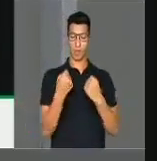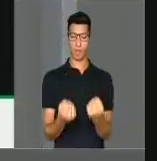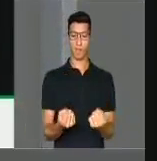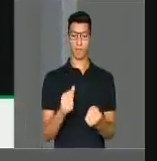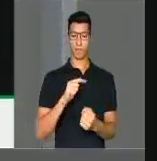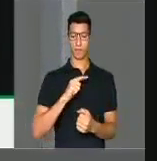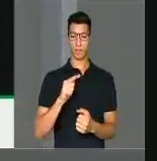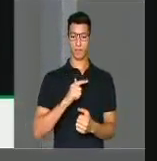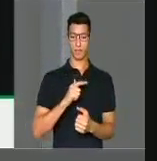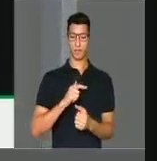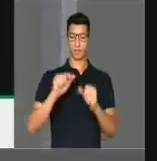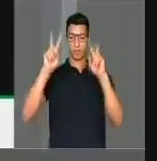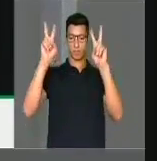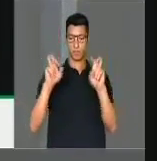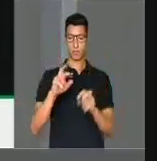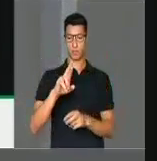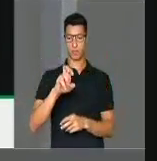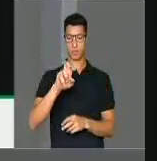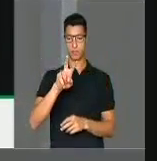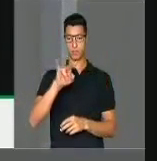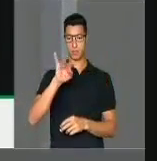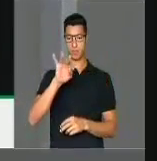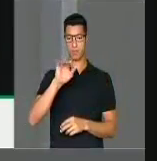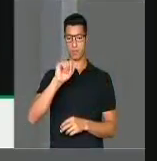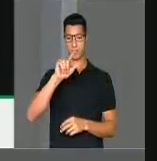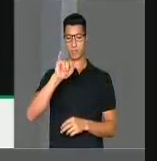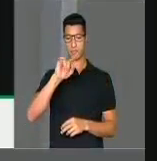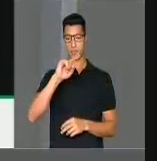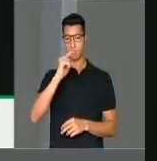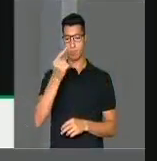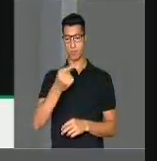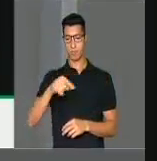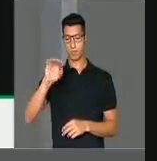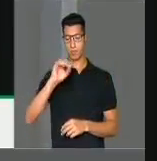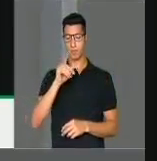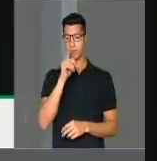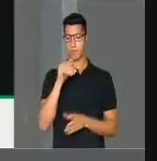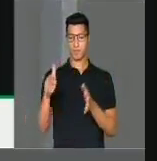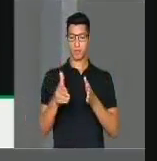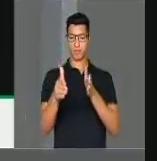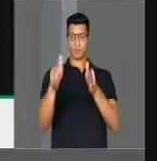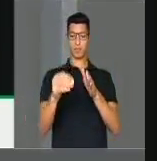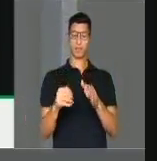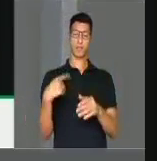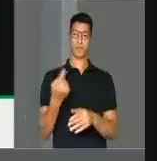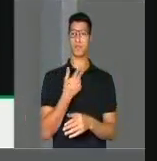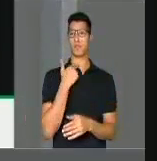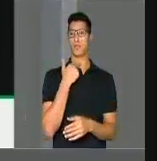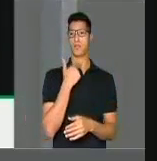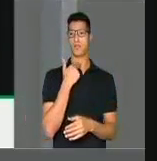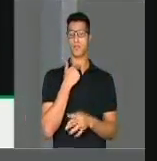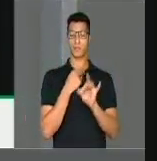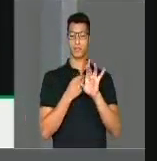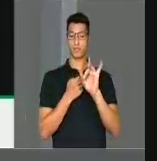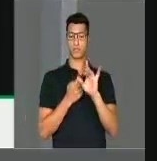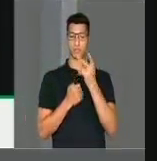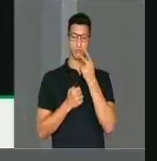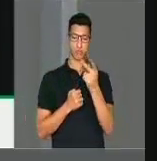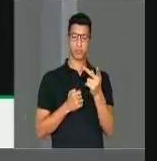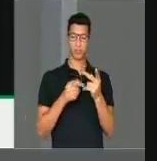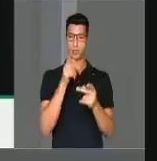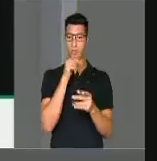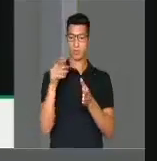do fortalecimento do aspecto da revitalização das margens do Rio São Francisco. Nós não poderemos